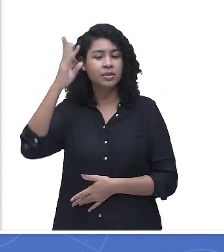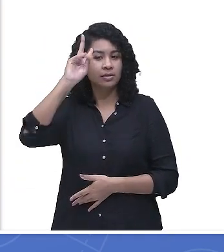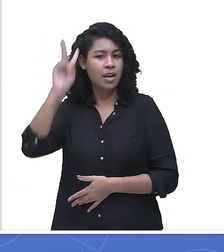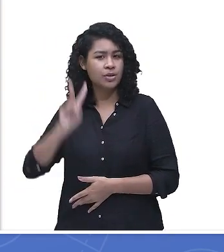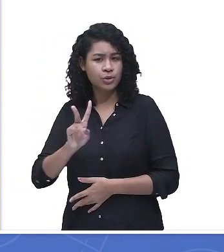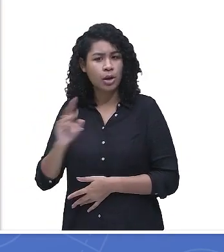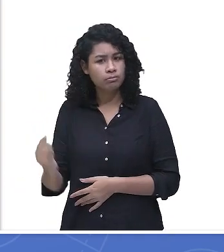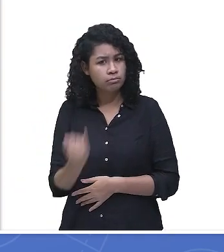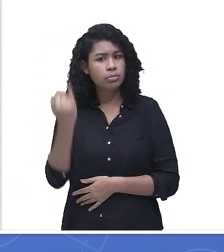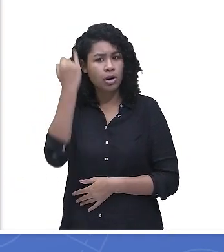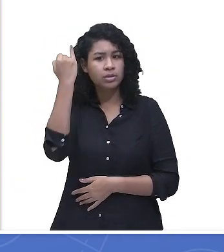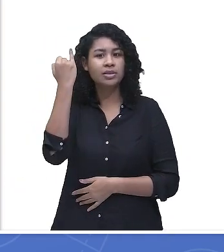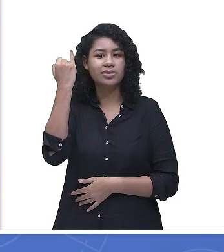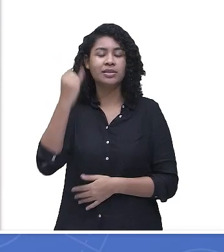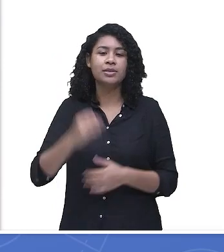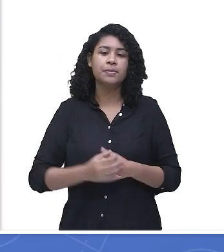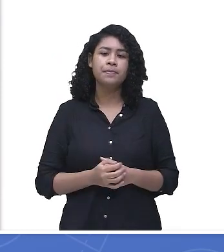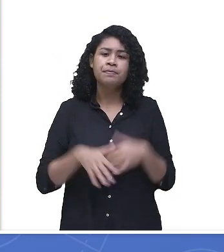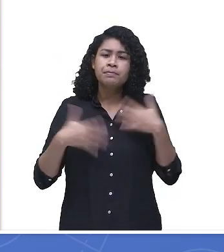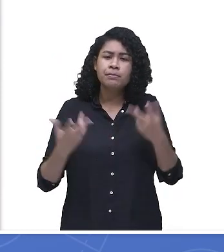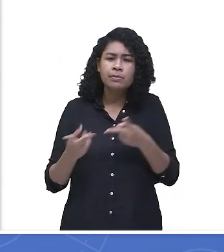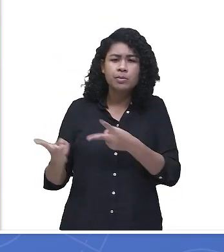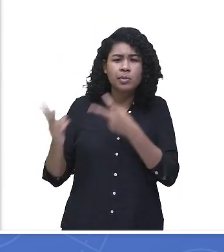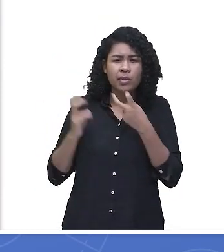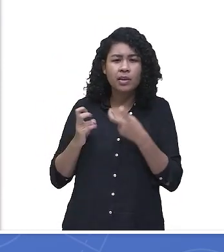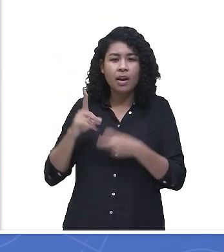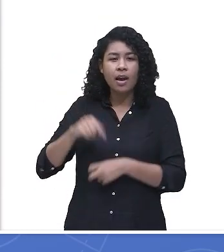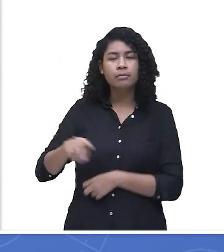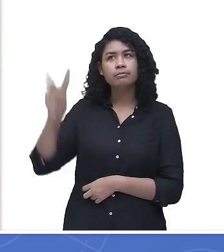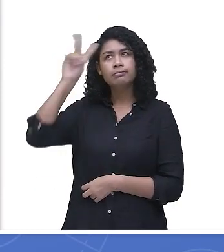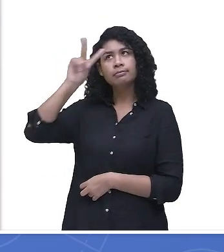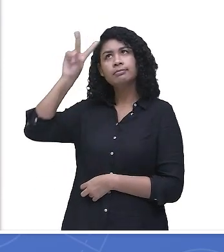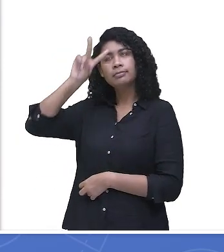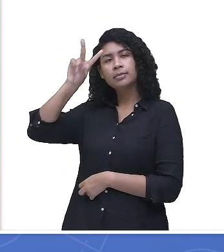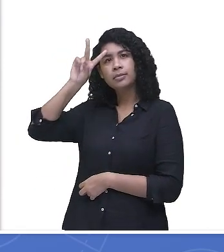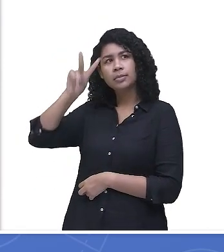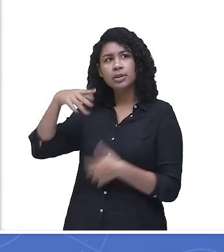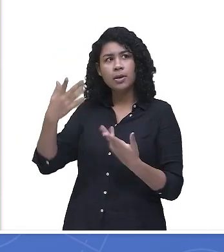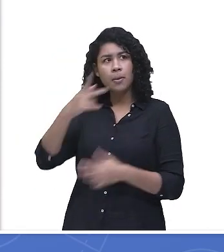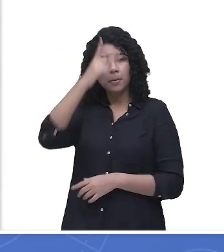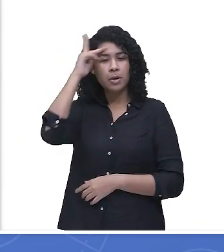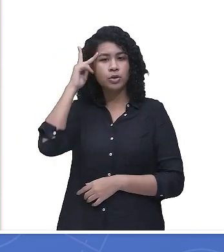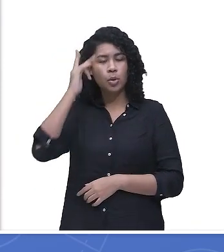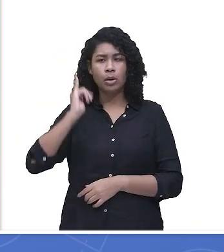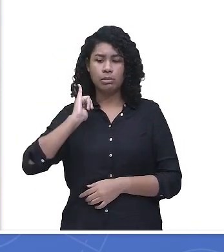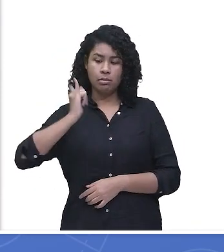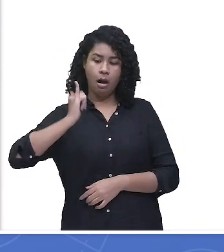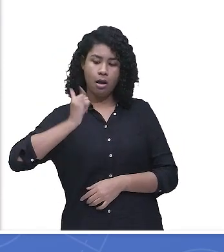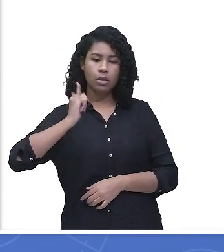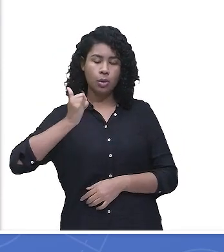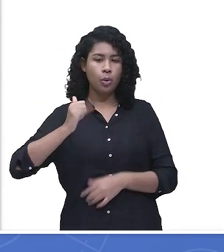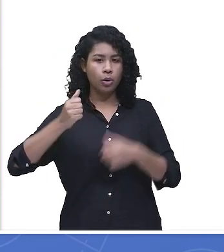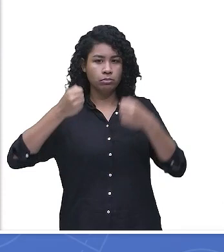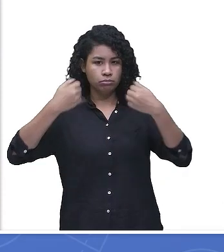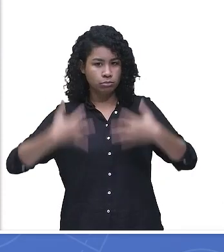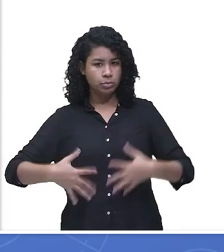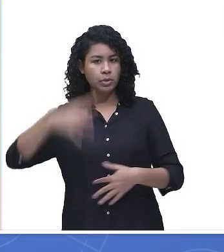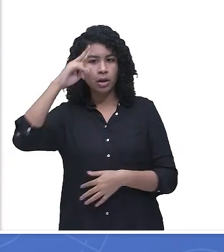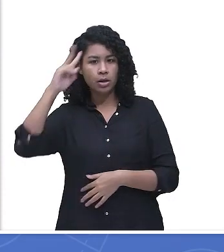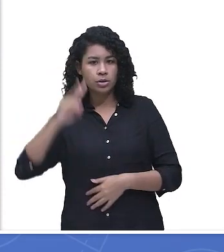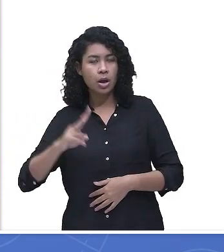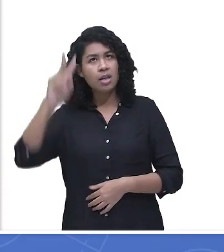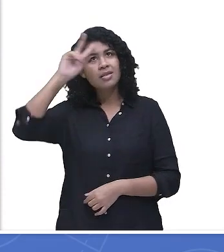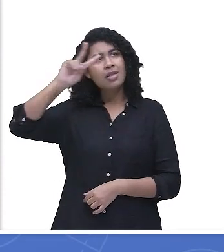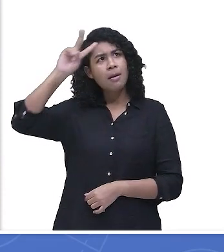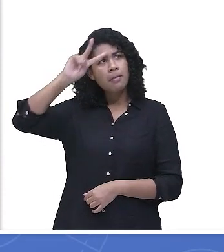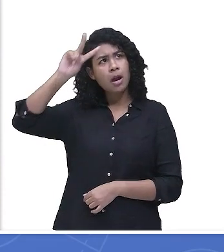certo? Então, percebe que aí, nesses momentos, são aqueles flashbacks, aqueles momentos que uma pessoa, de repente, o narrador lembra de um fato passado e traz para